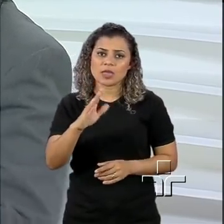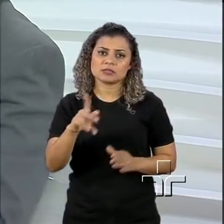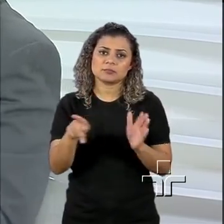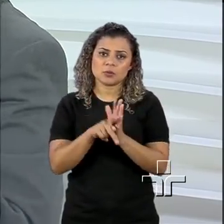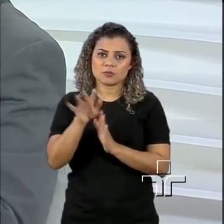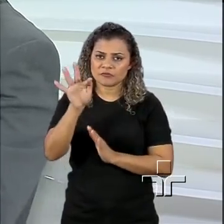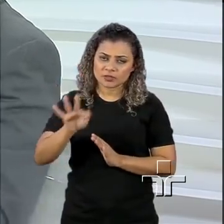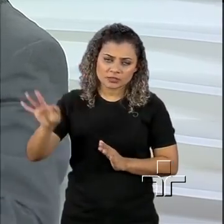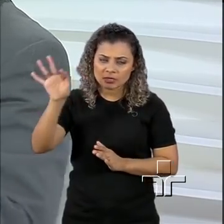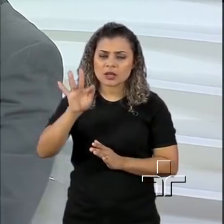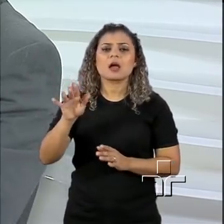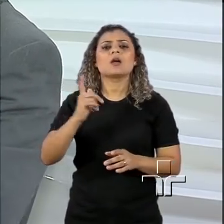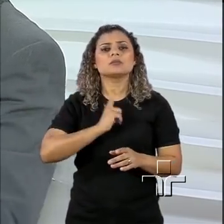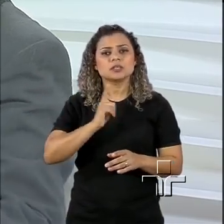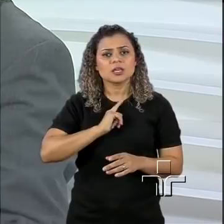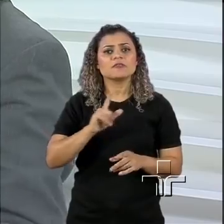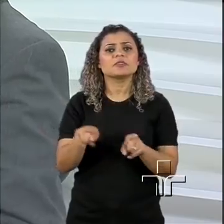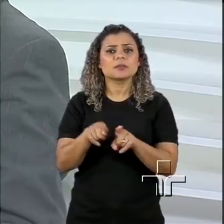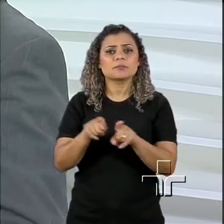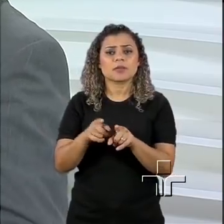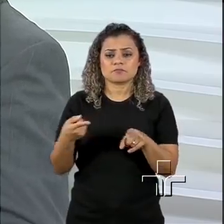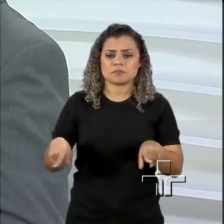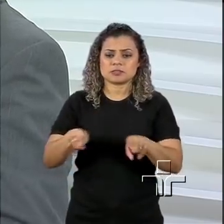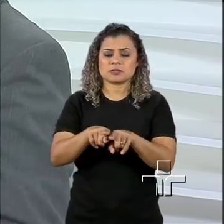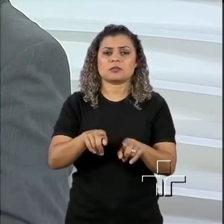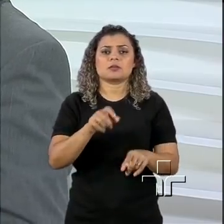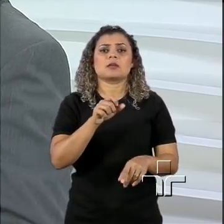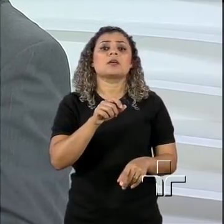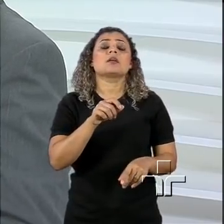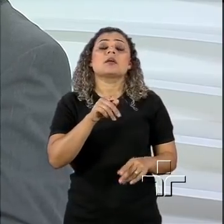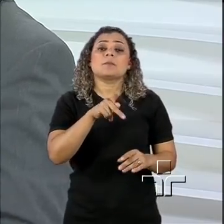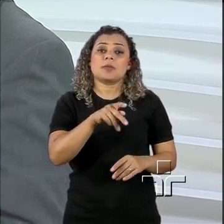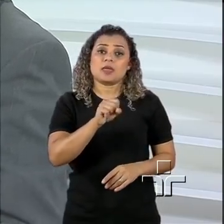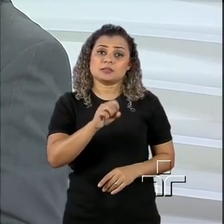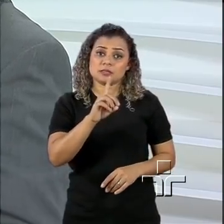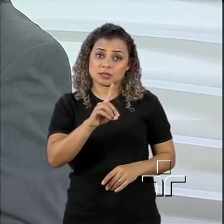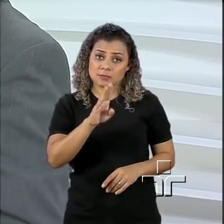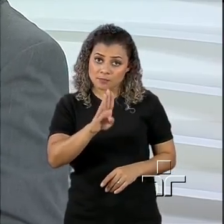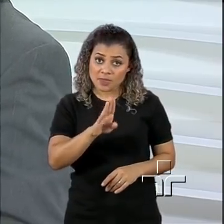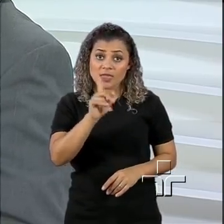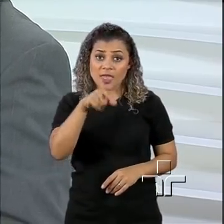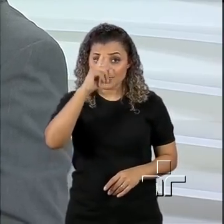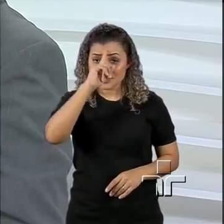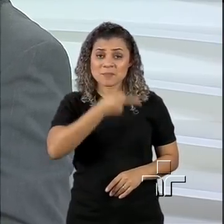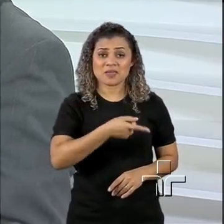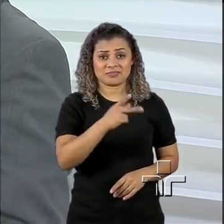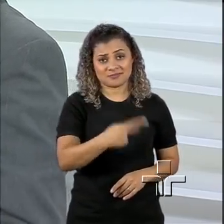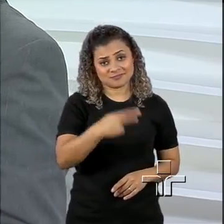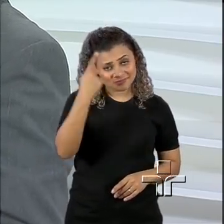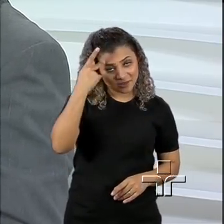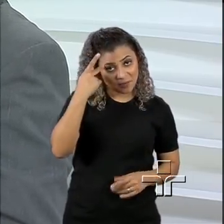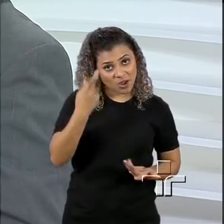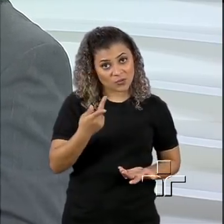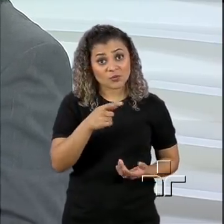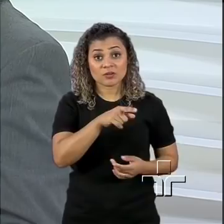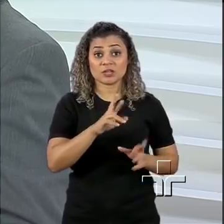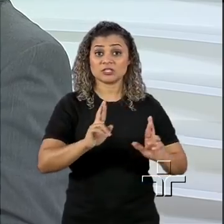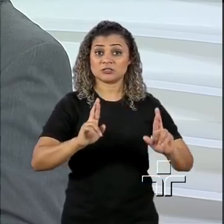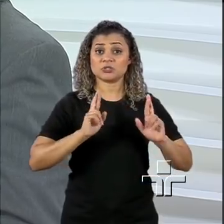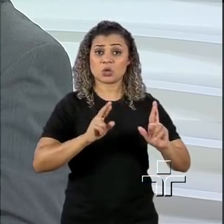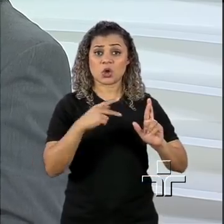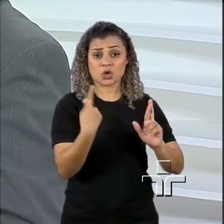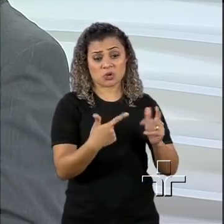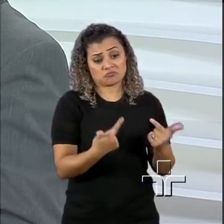realizadas. Espero que o prefeito, já que é assim, o PSDB, e que é quem comanda, na verdade, o Estado de São Paulo, possa ter melhor sorte do que eu